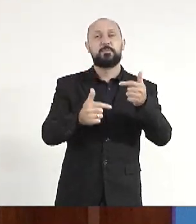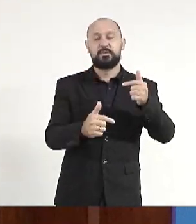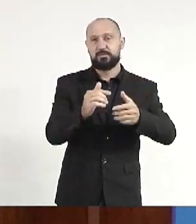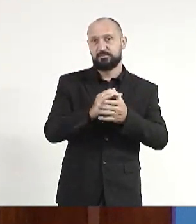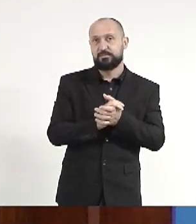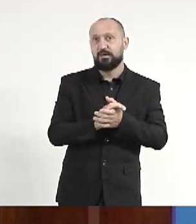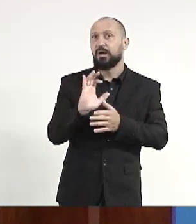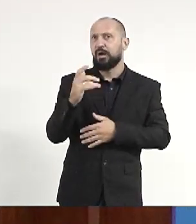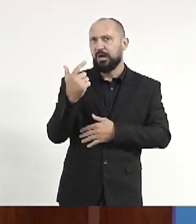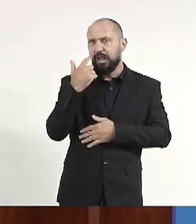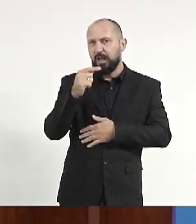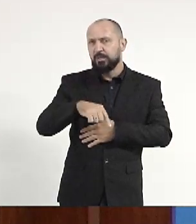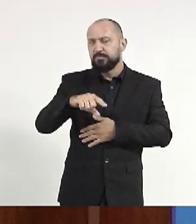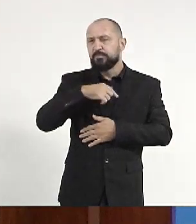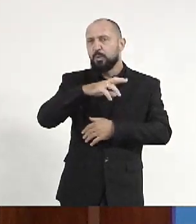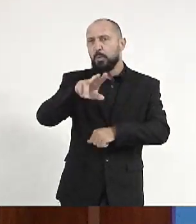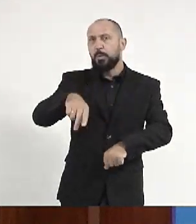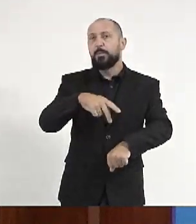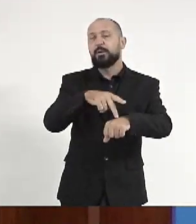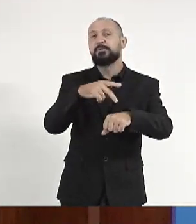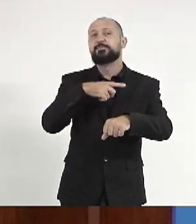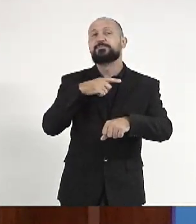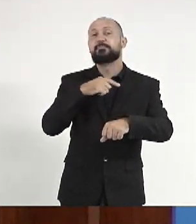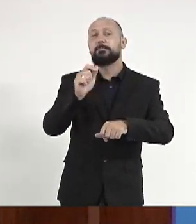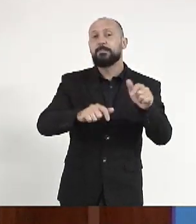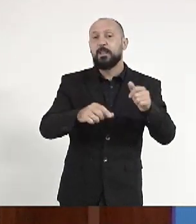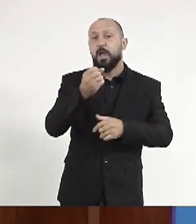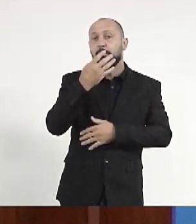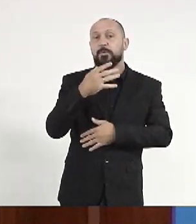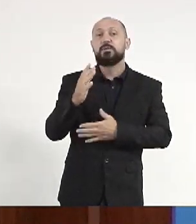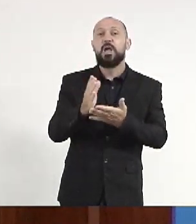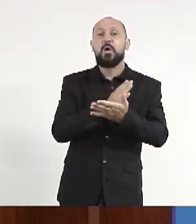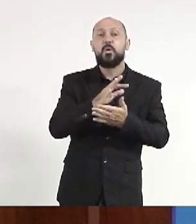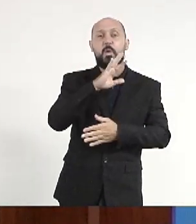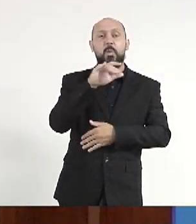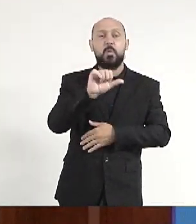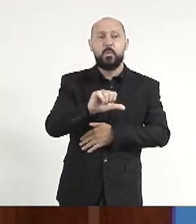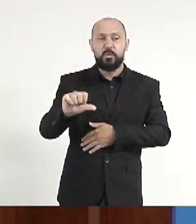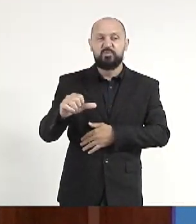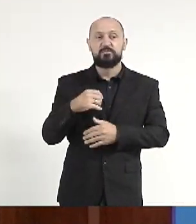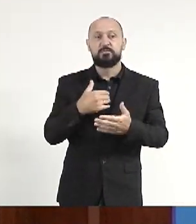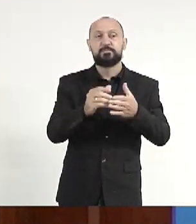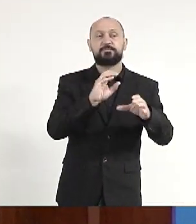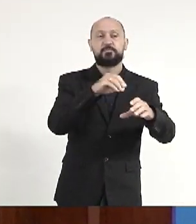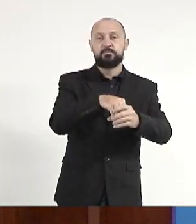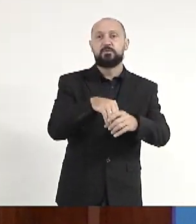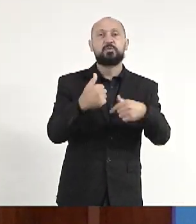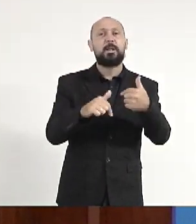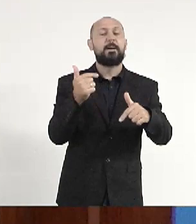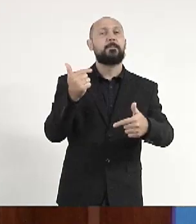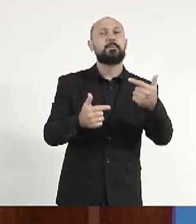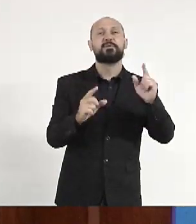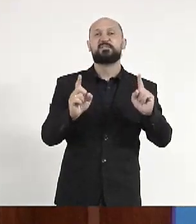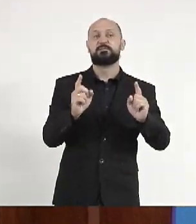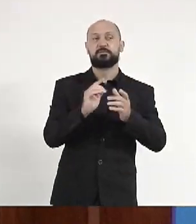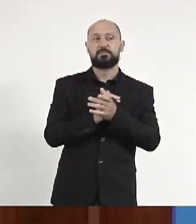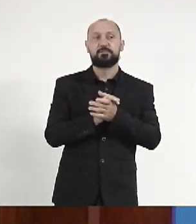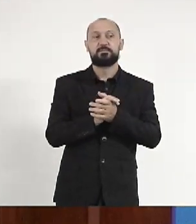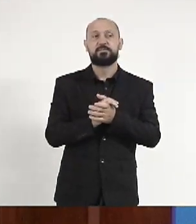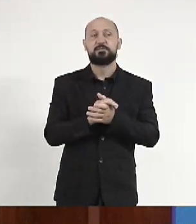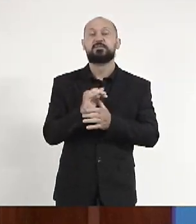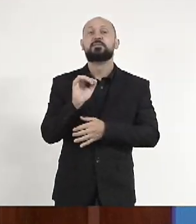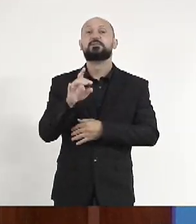população. Obviamente, nós temos um país que tem gente boa e tem gente ruim, tudo quanto é setor, não é só na atividade política. E